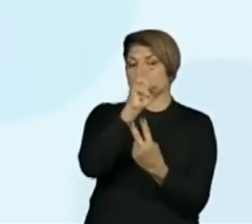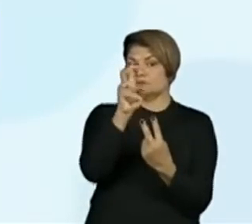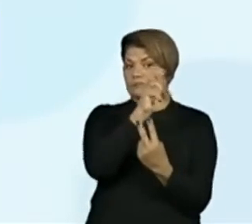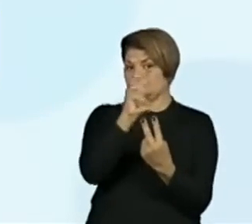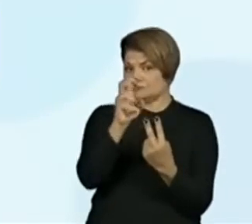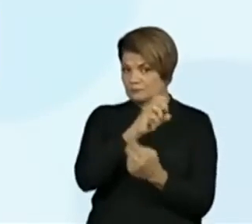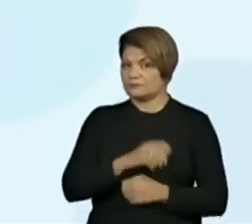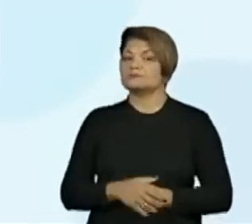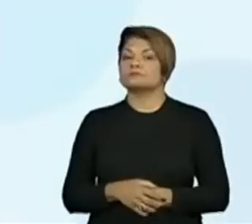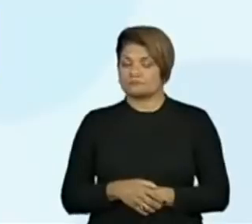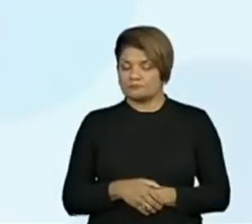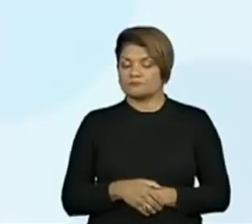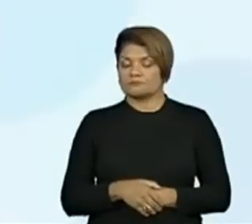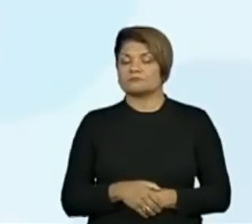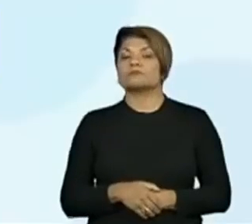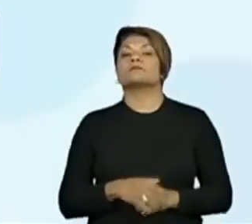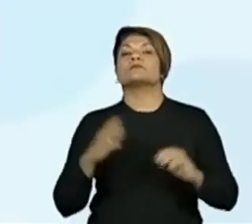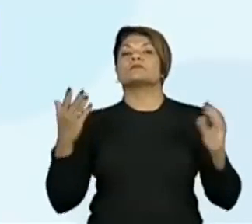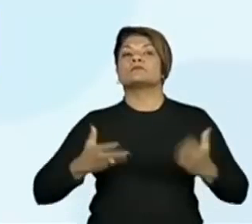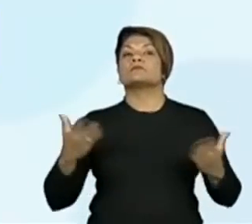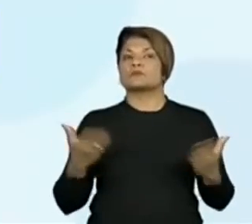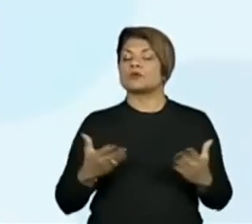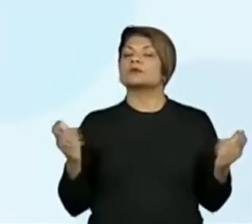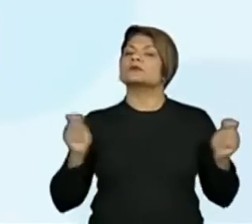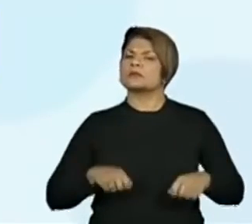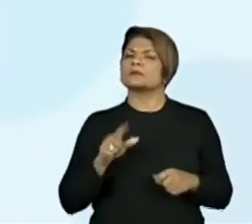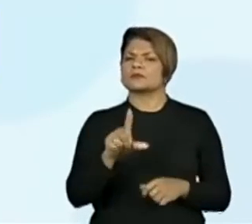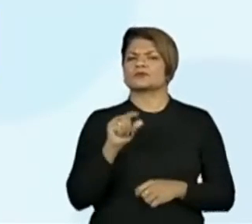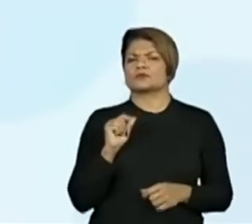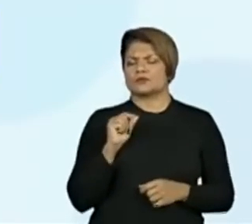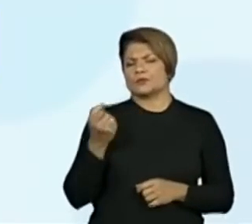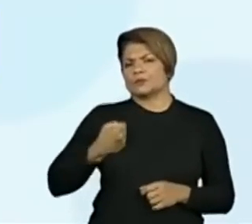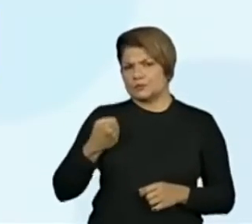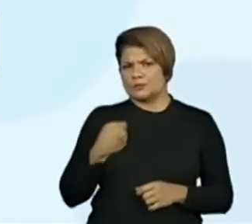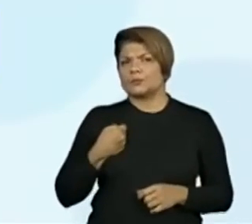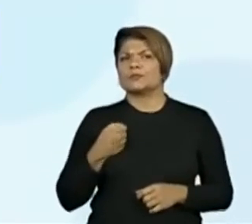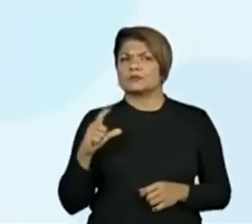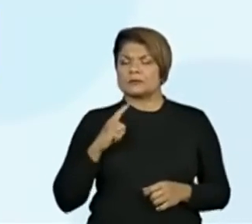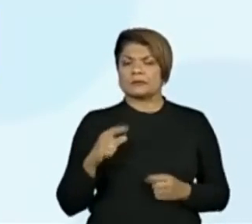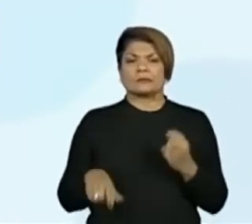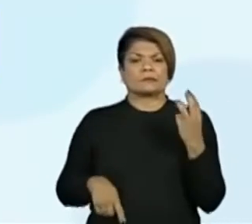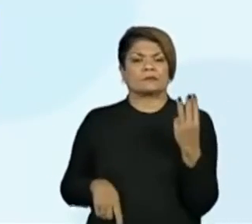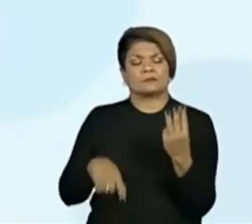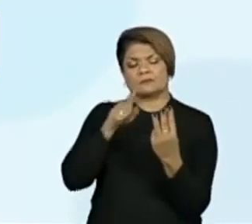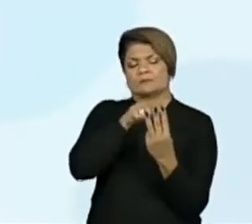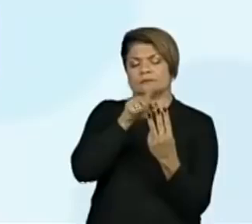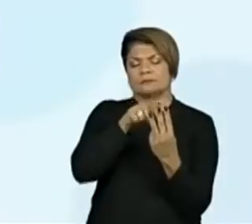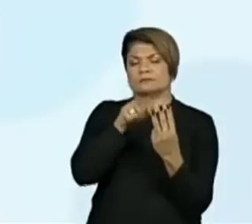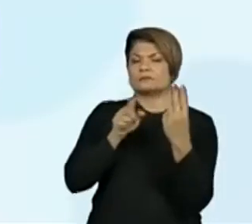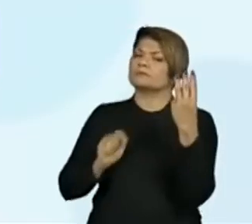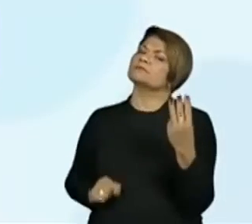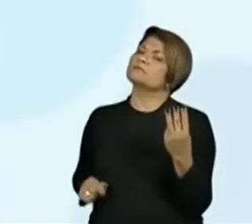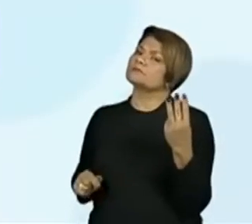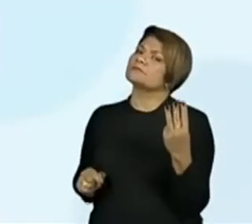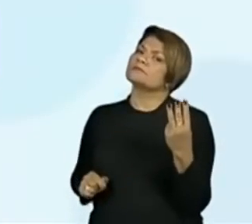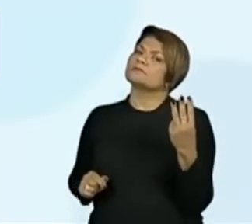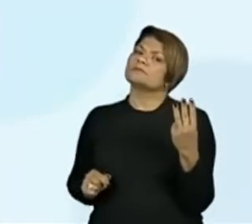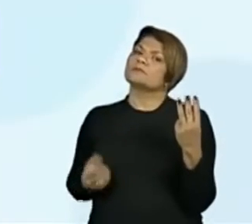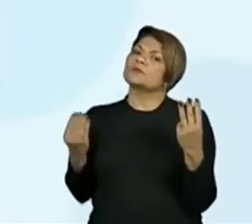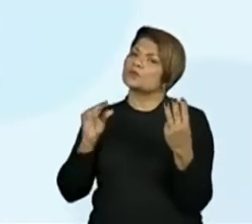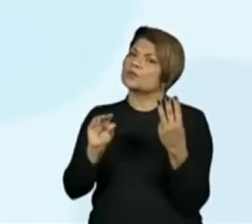algarismos. Agora, a gente pode escolher um número que tenha 3 algarismos para colocar